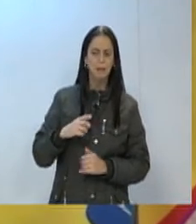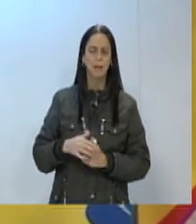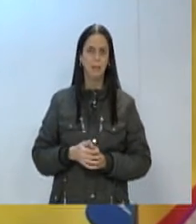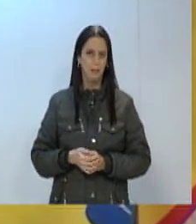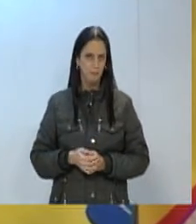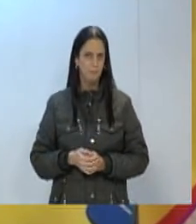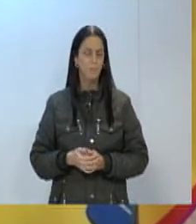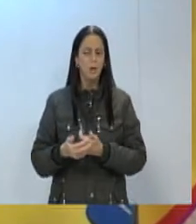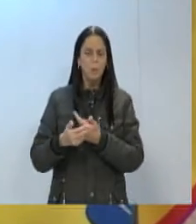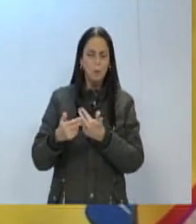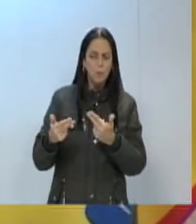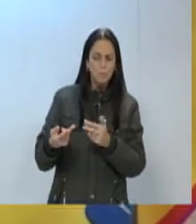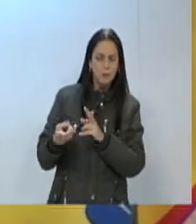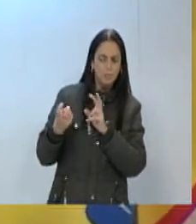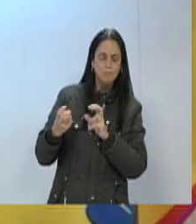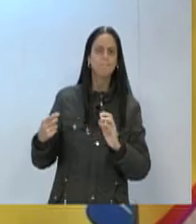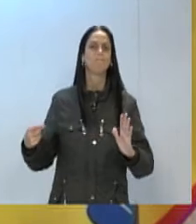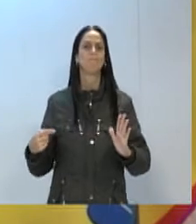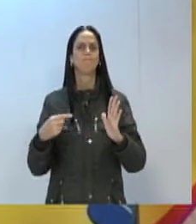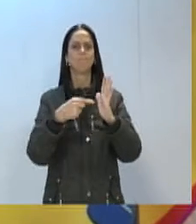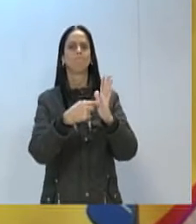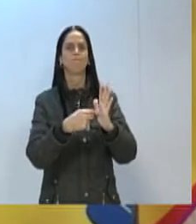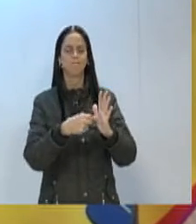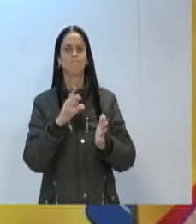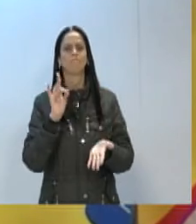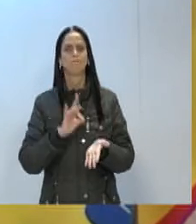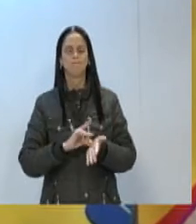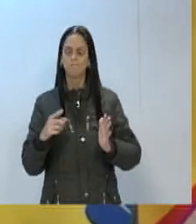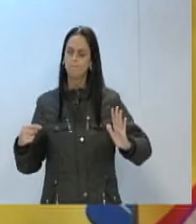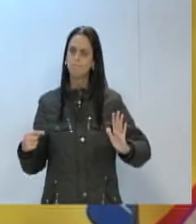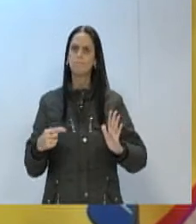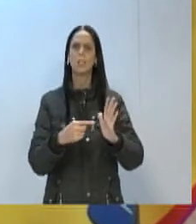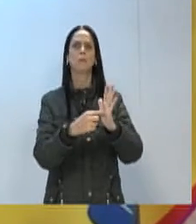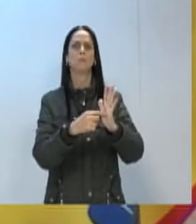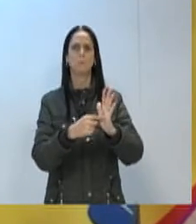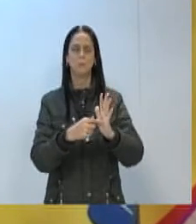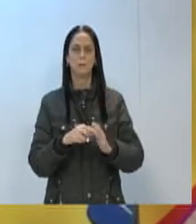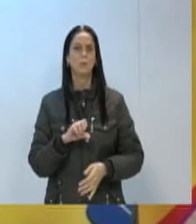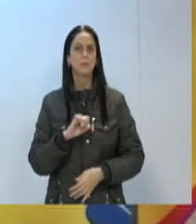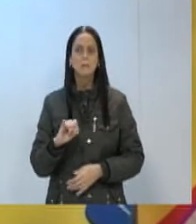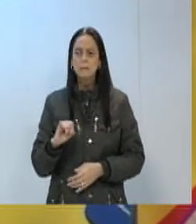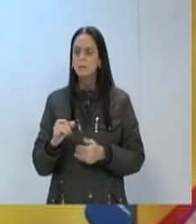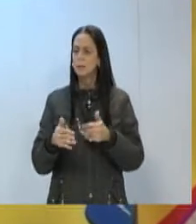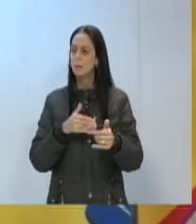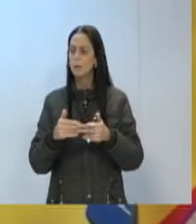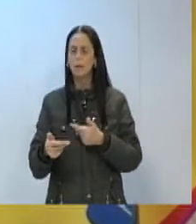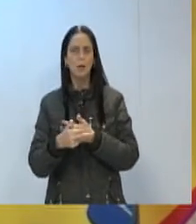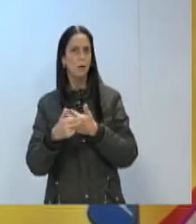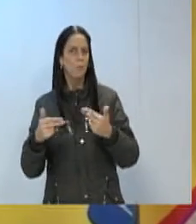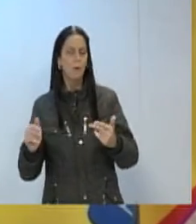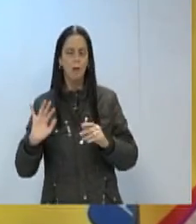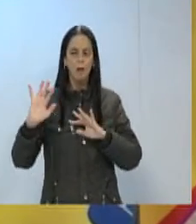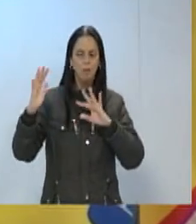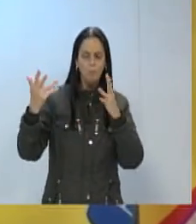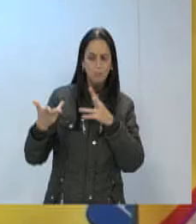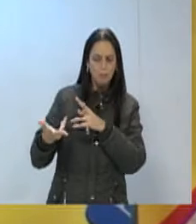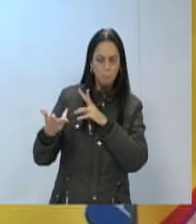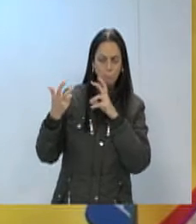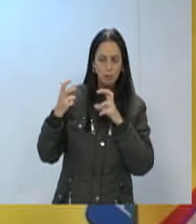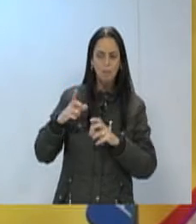denúncia que a gente leve as denúncias aos órgãos competente onde houver qualquer tipo de